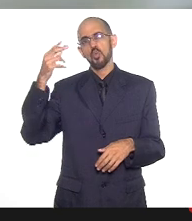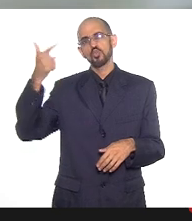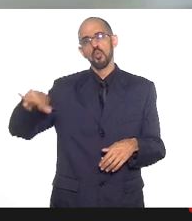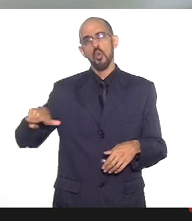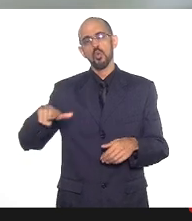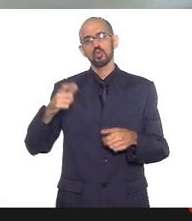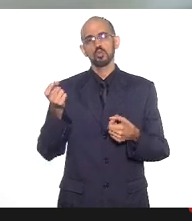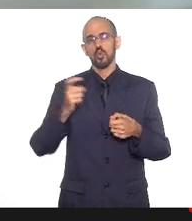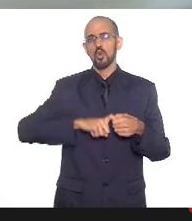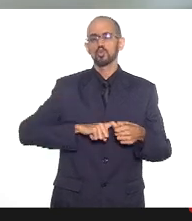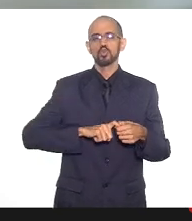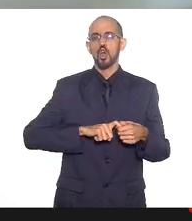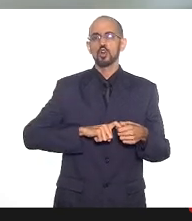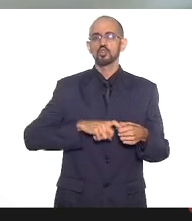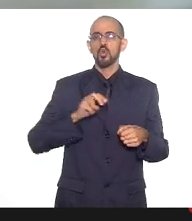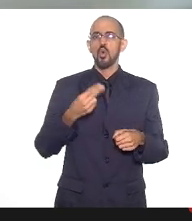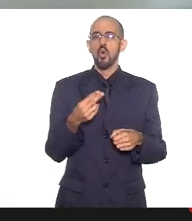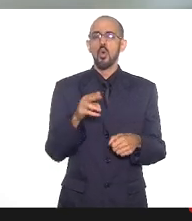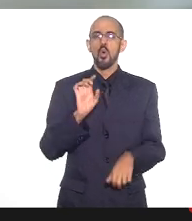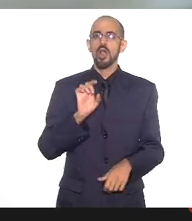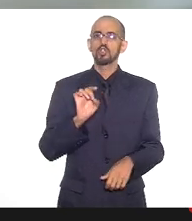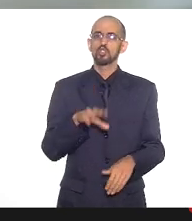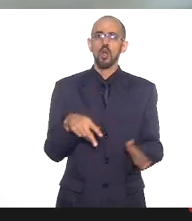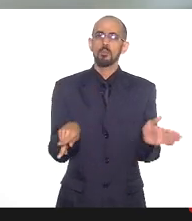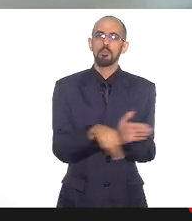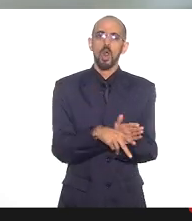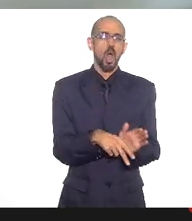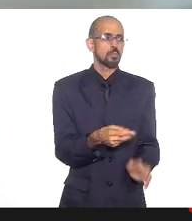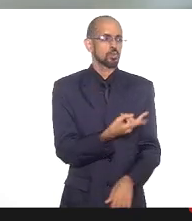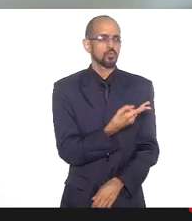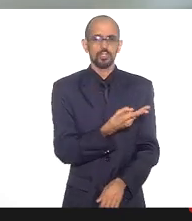ou é exclusivo dos consórcios dos senhores?